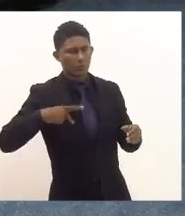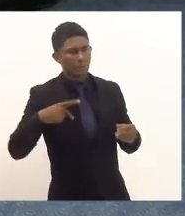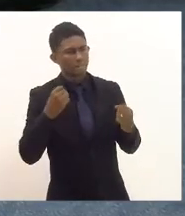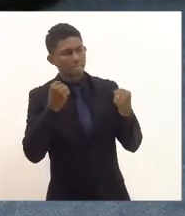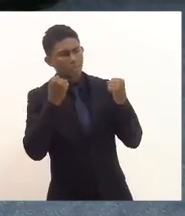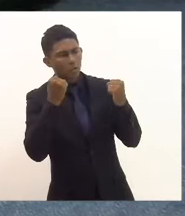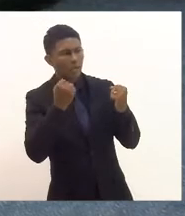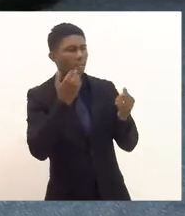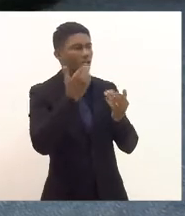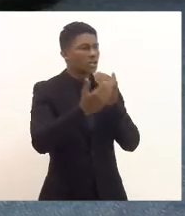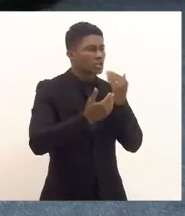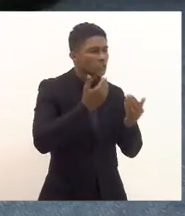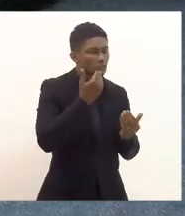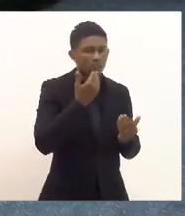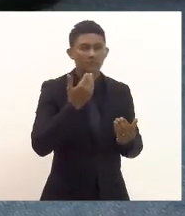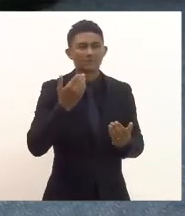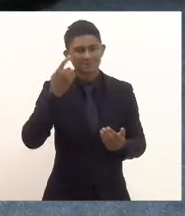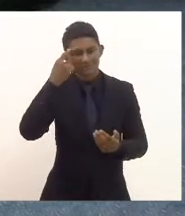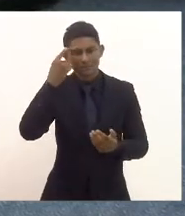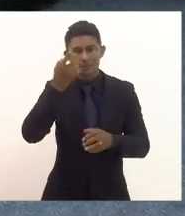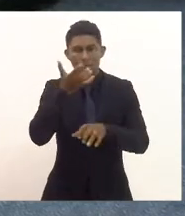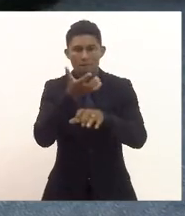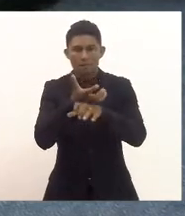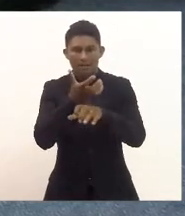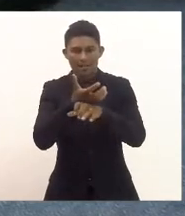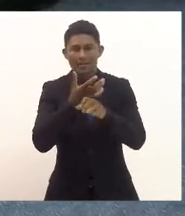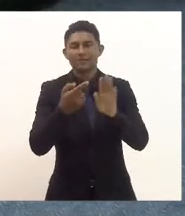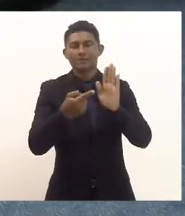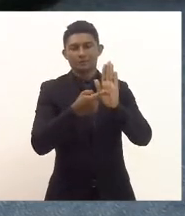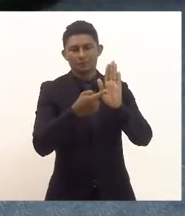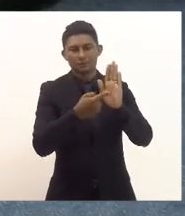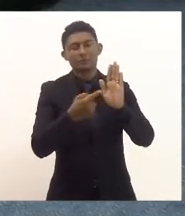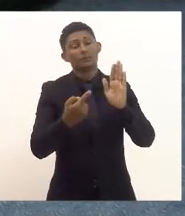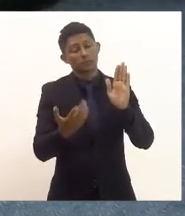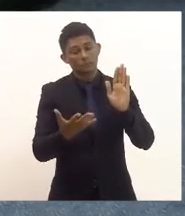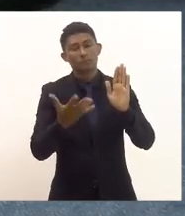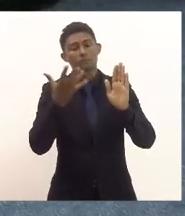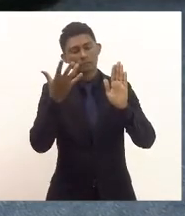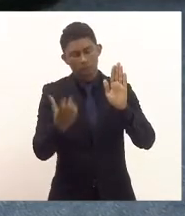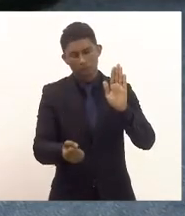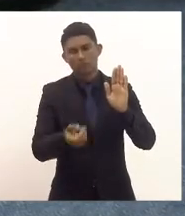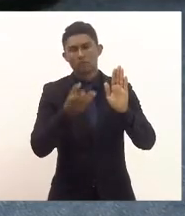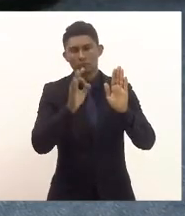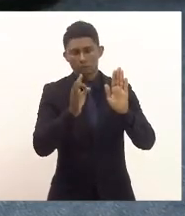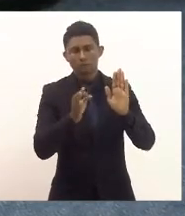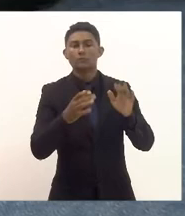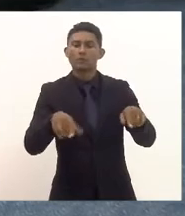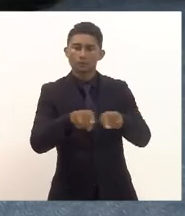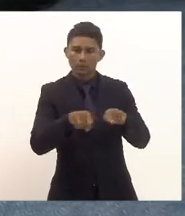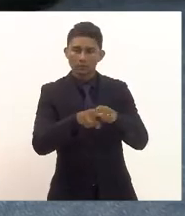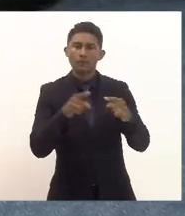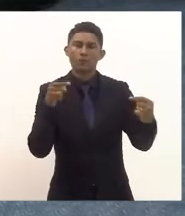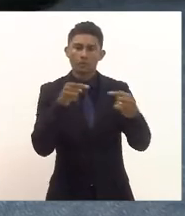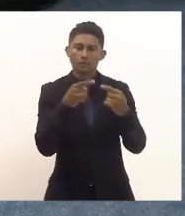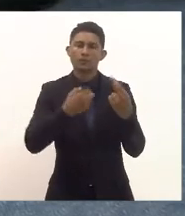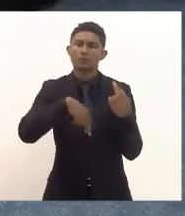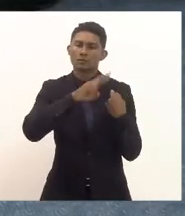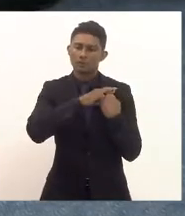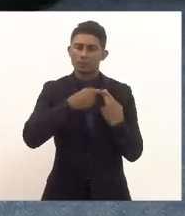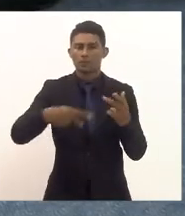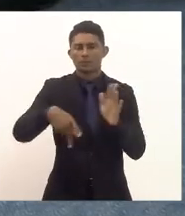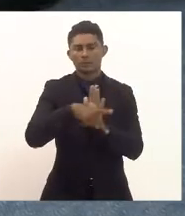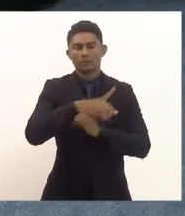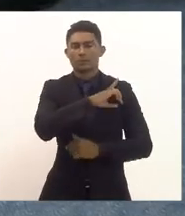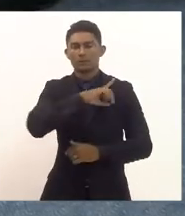felizmente essa matéria vencida e claramente assimilado como sendo esse uns papéis também uma das prerrogativas da Defensoria e por